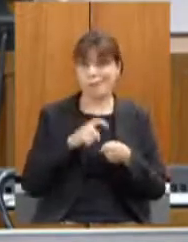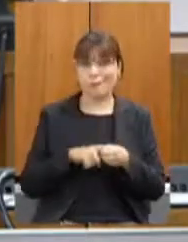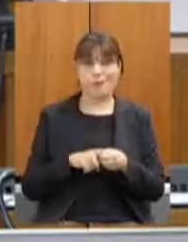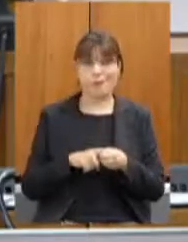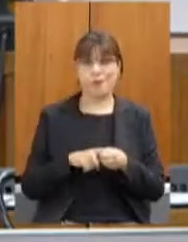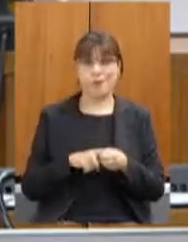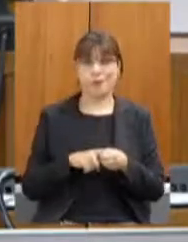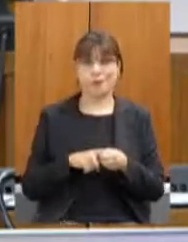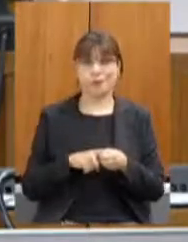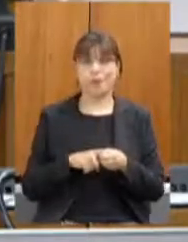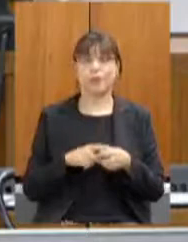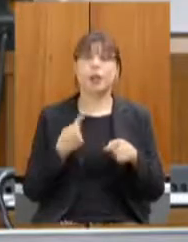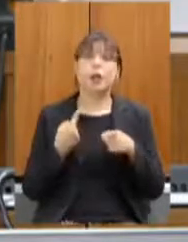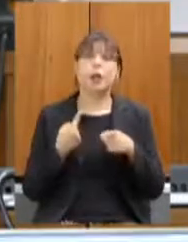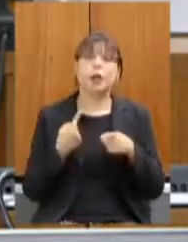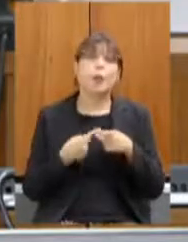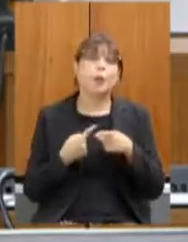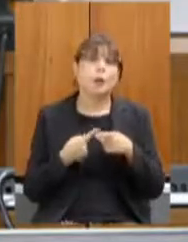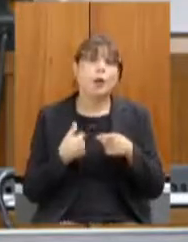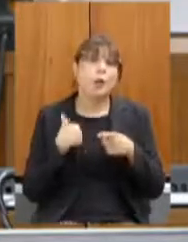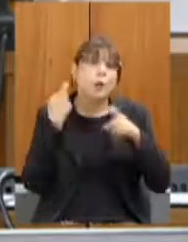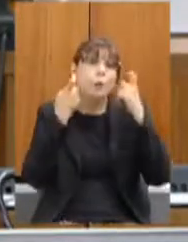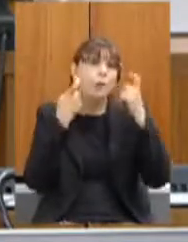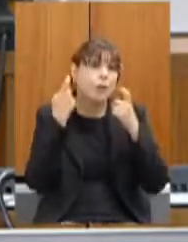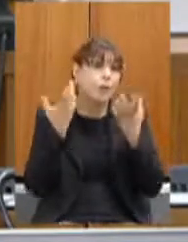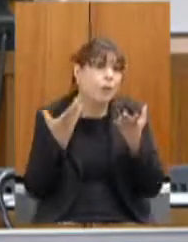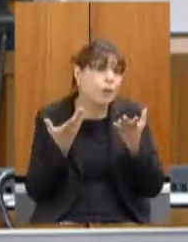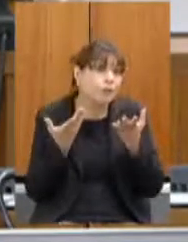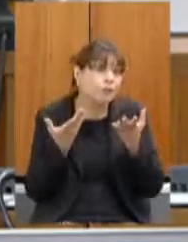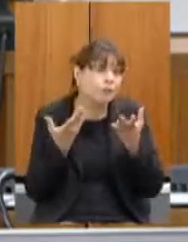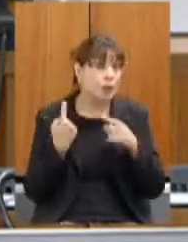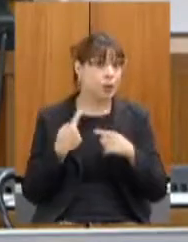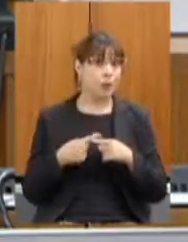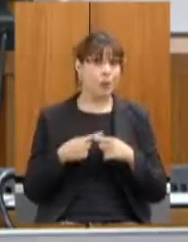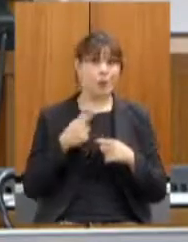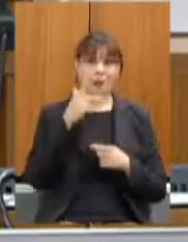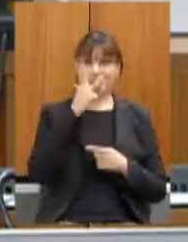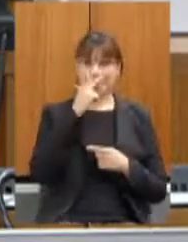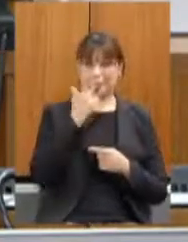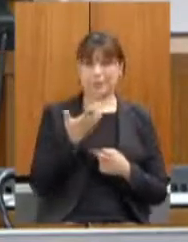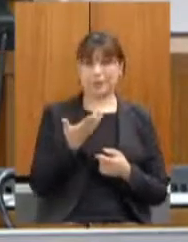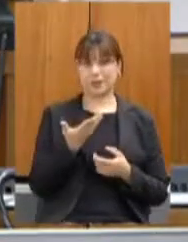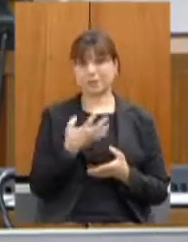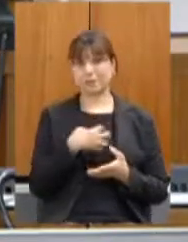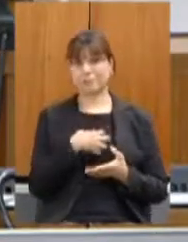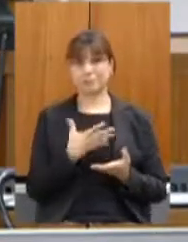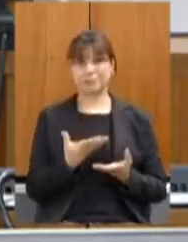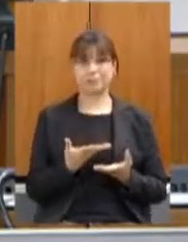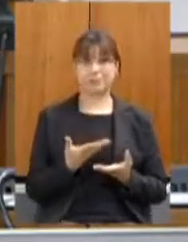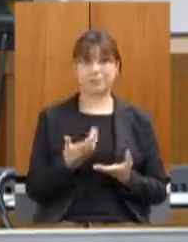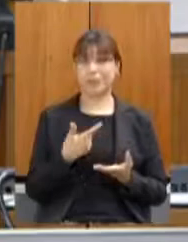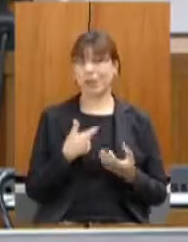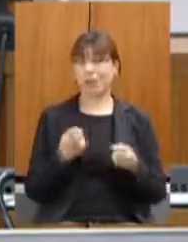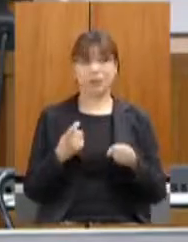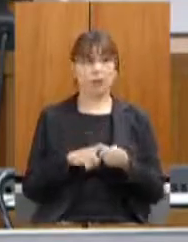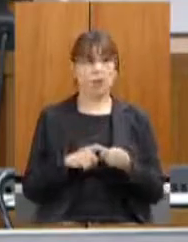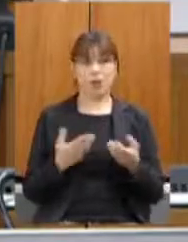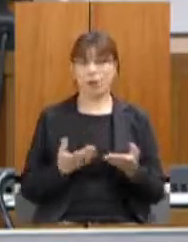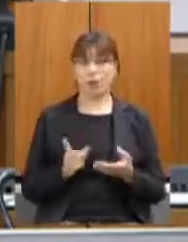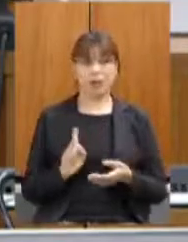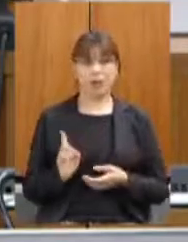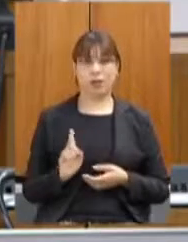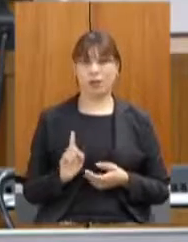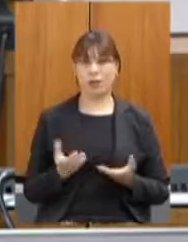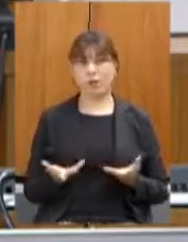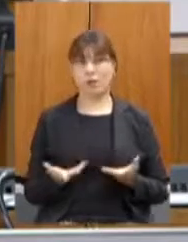né porque que eu me preocupo porque dá a sensação que eu não retorno agora e o retorno em breve